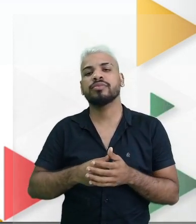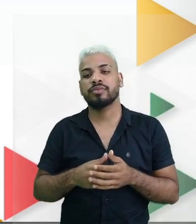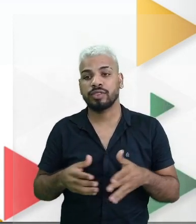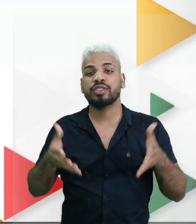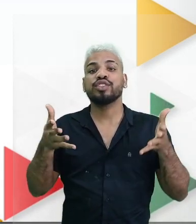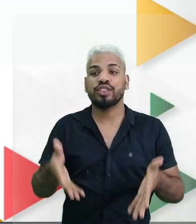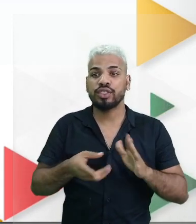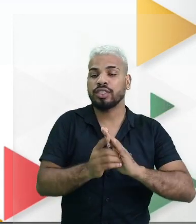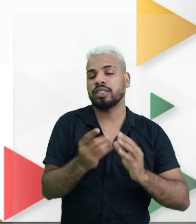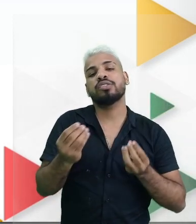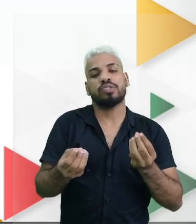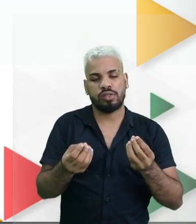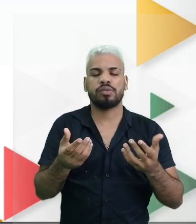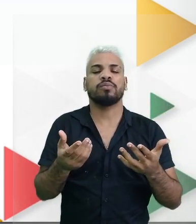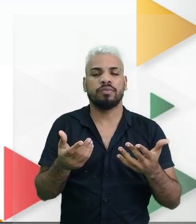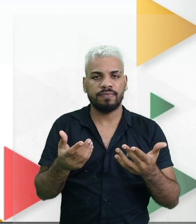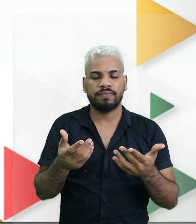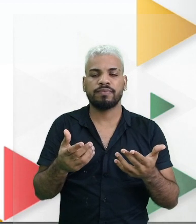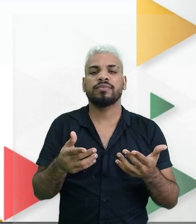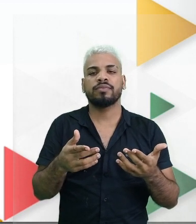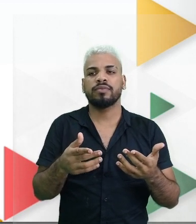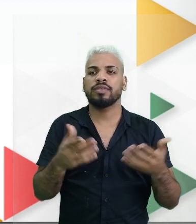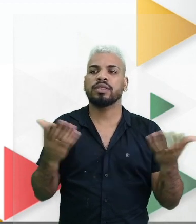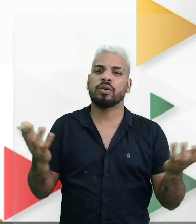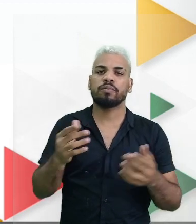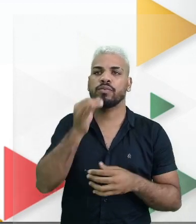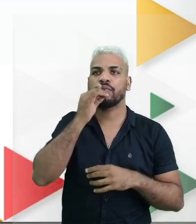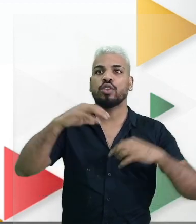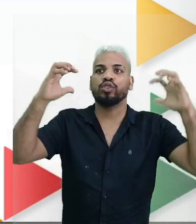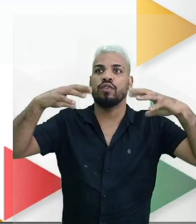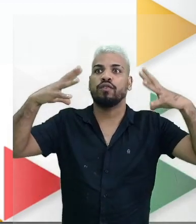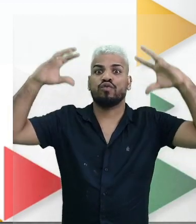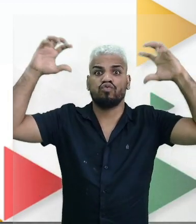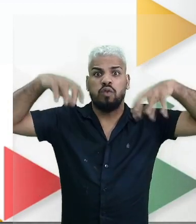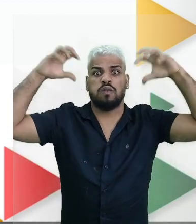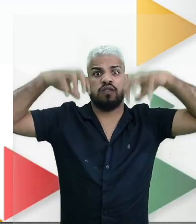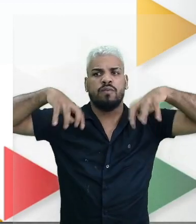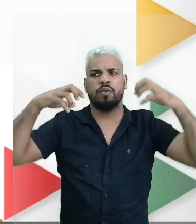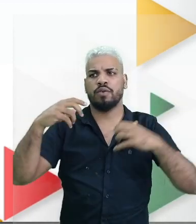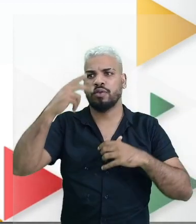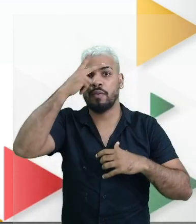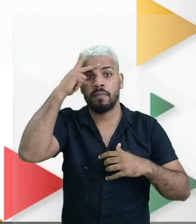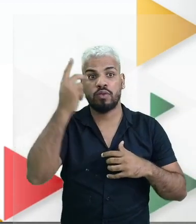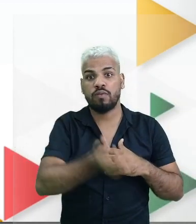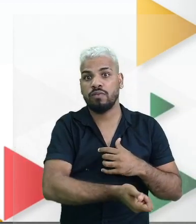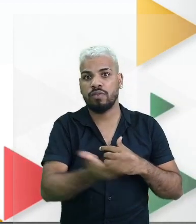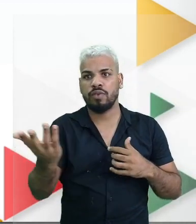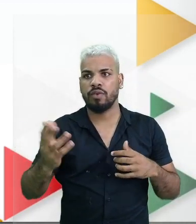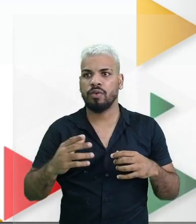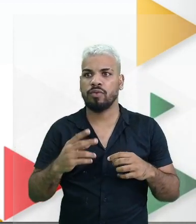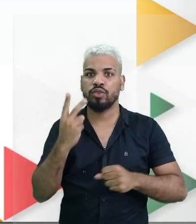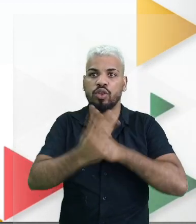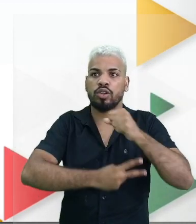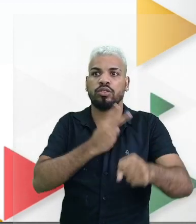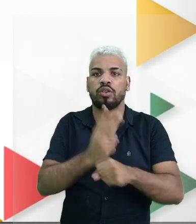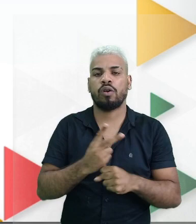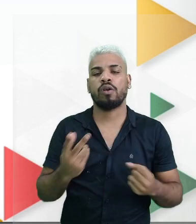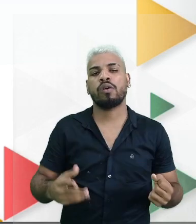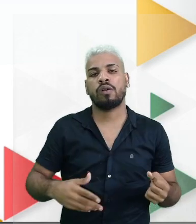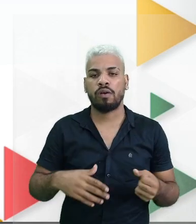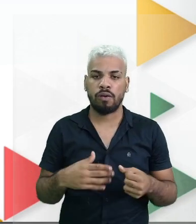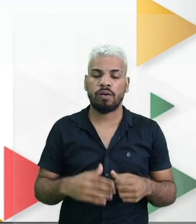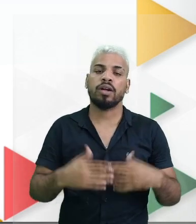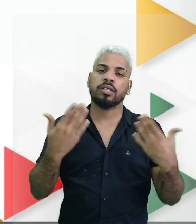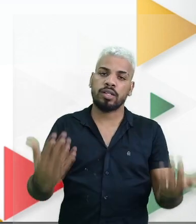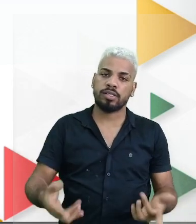cheguei cedo. Inexistente, choveu muito, havia muitas pessoas, faz 2 anos. Então, esses são